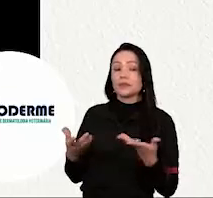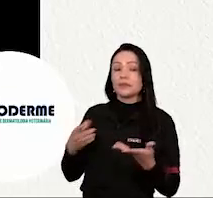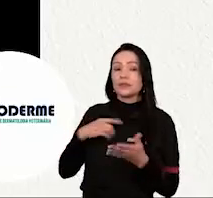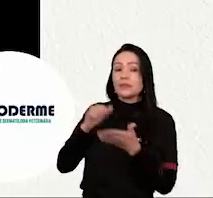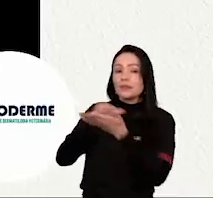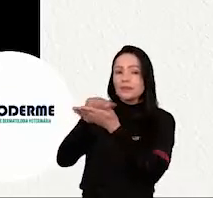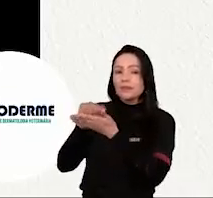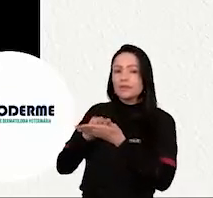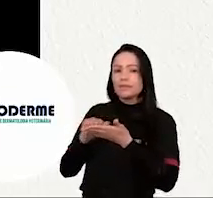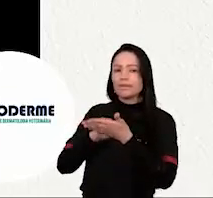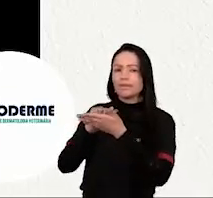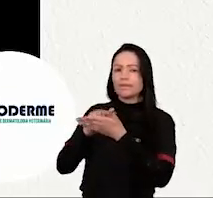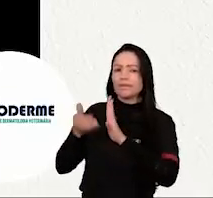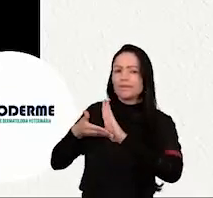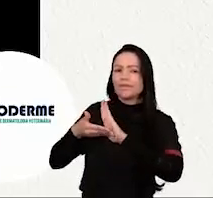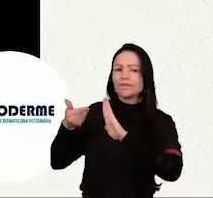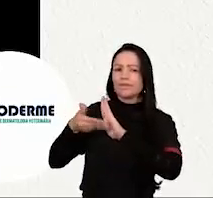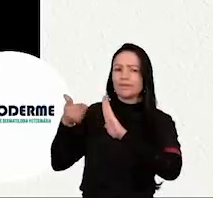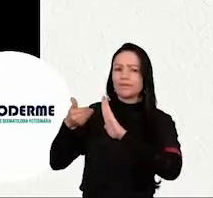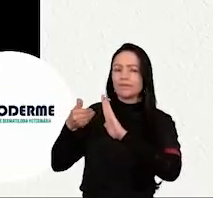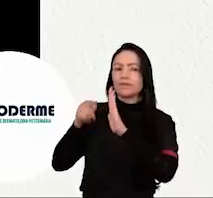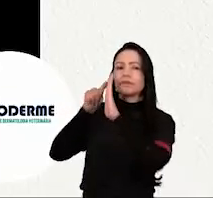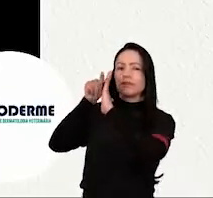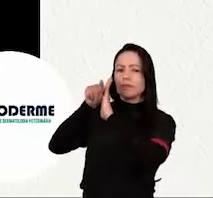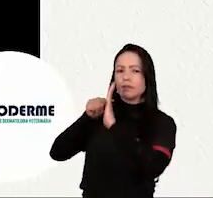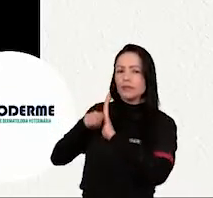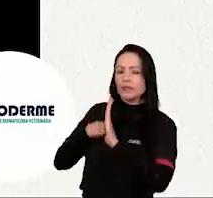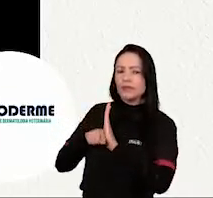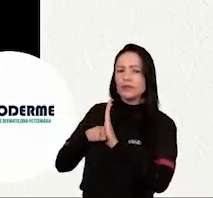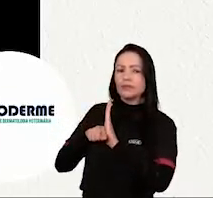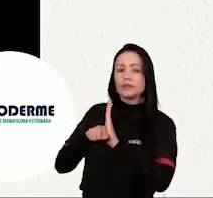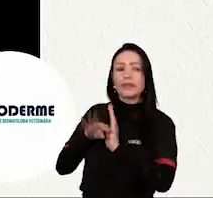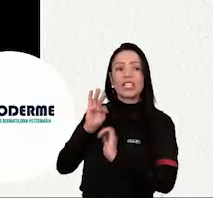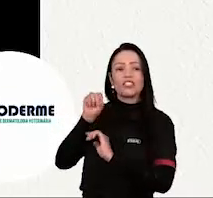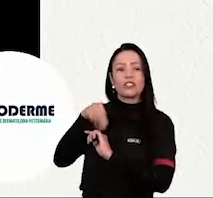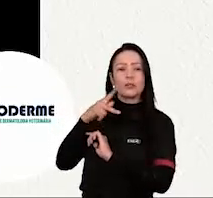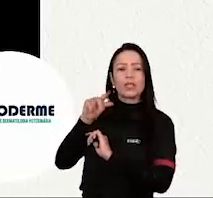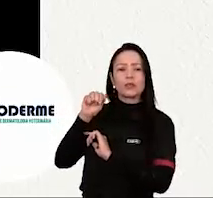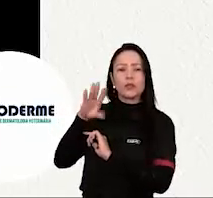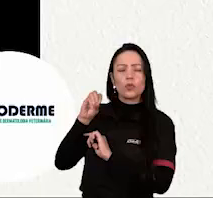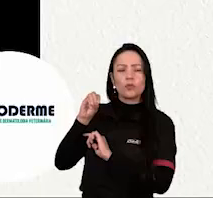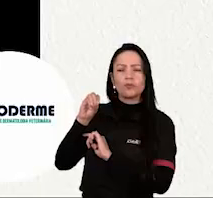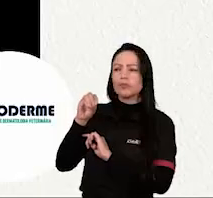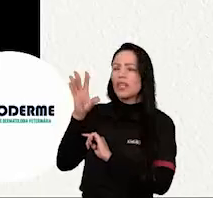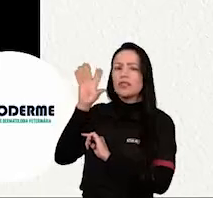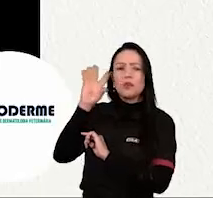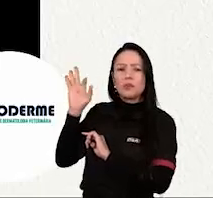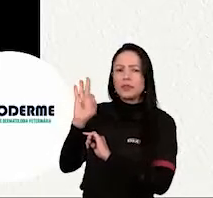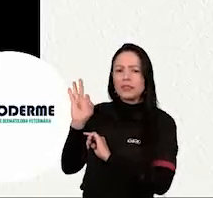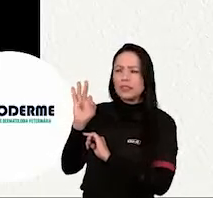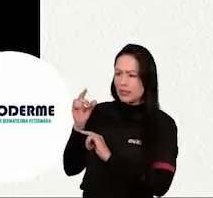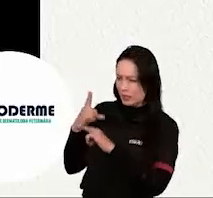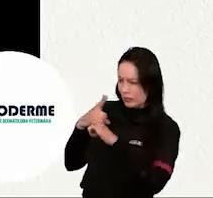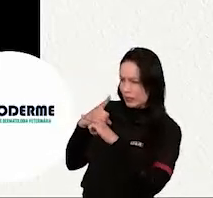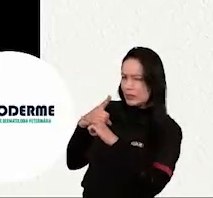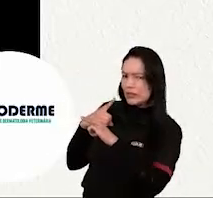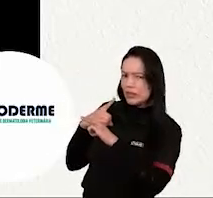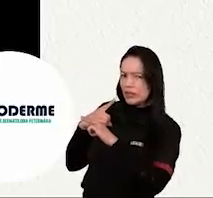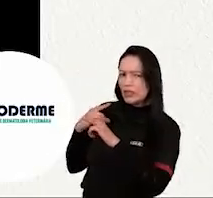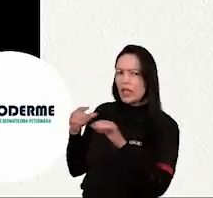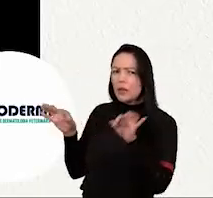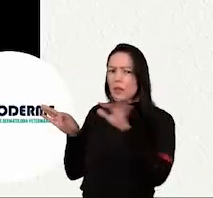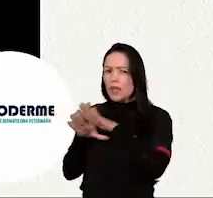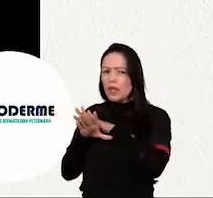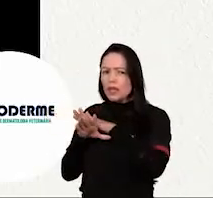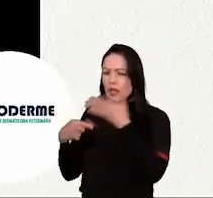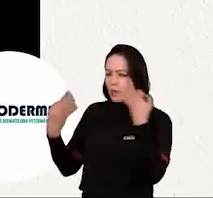tem que lavar essa orelha, que tem que avaliar, porque nem o tímpano a gente consegue entender se ele está presente ali ou se ele está íntegro ou